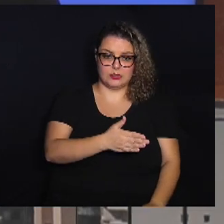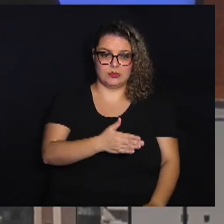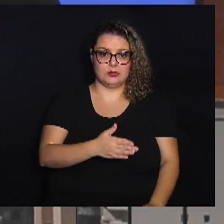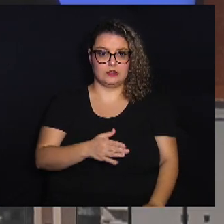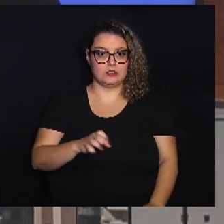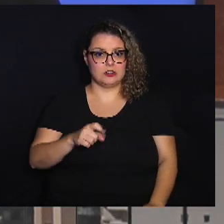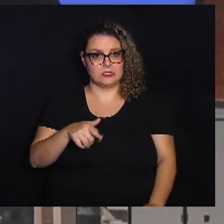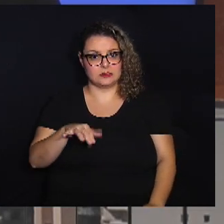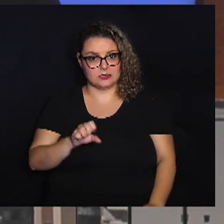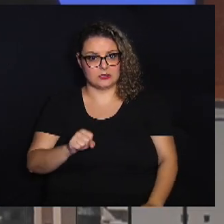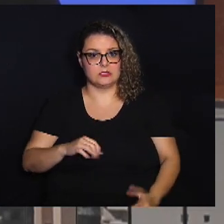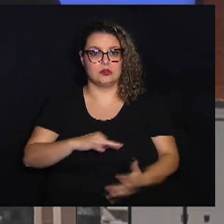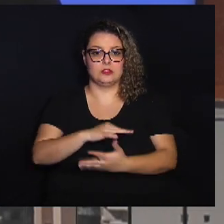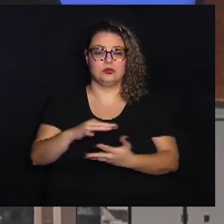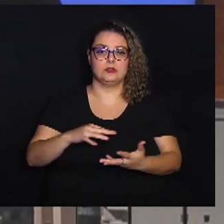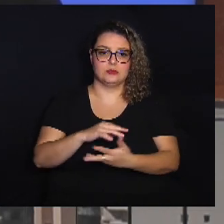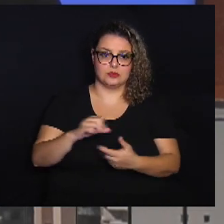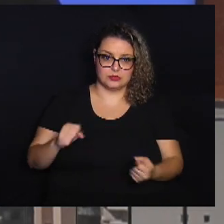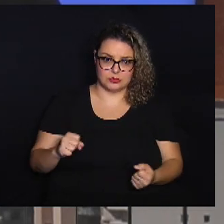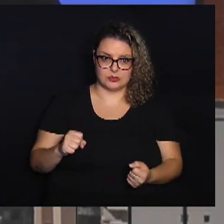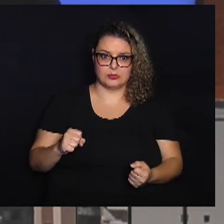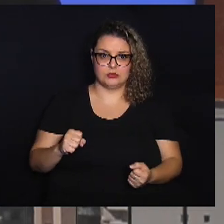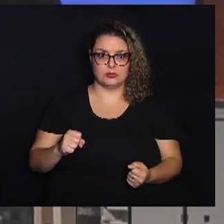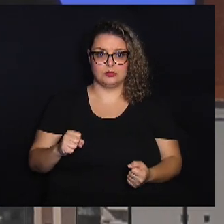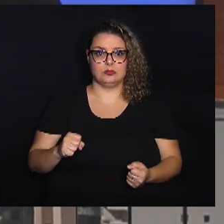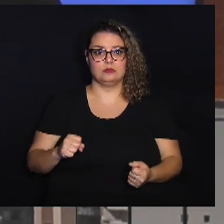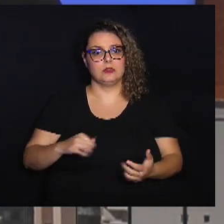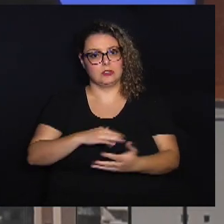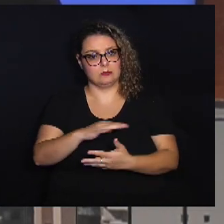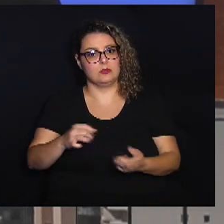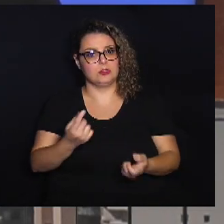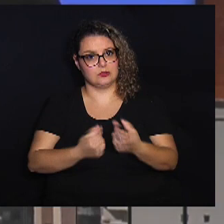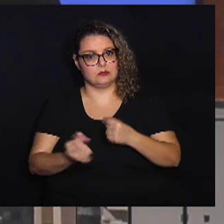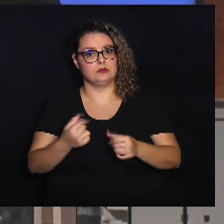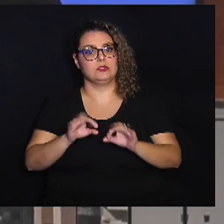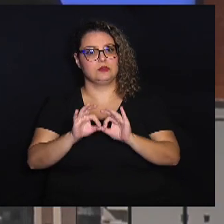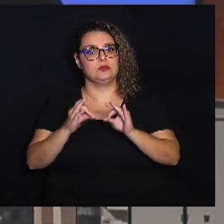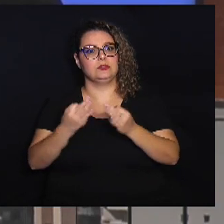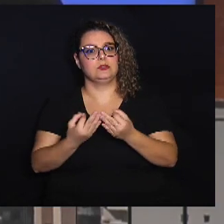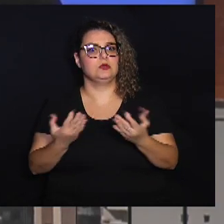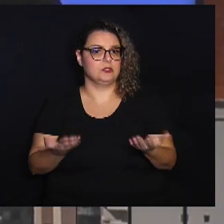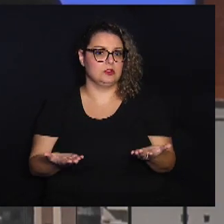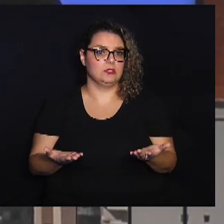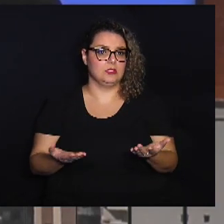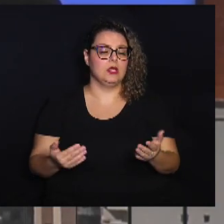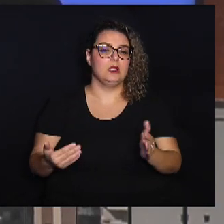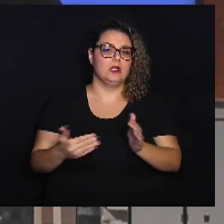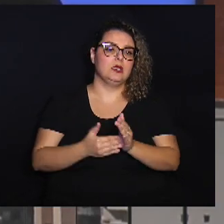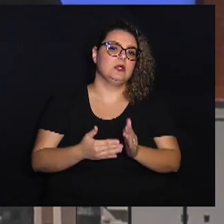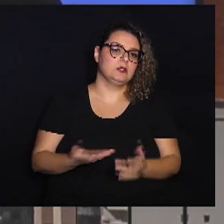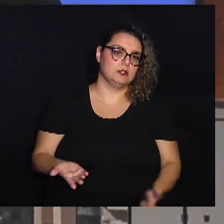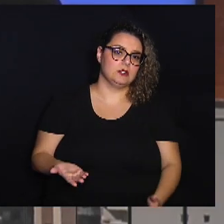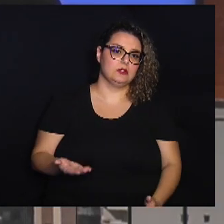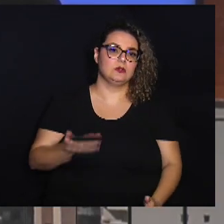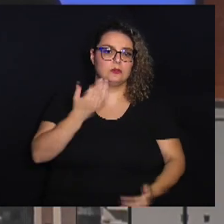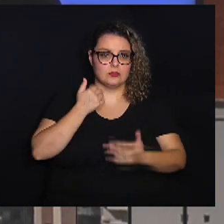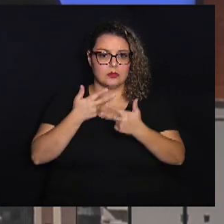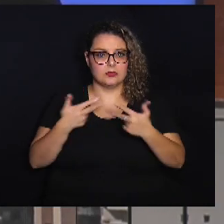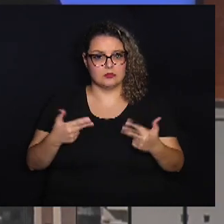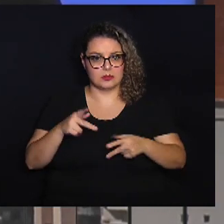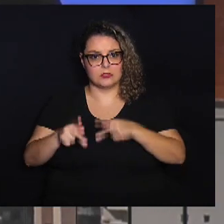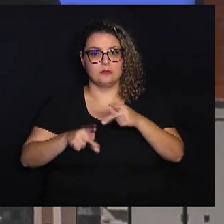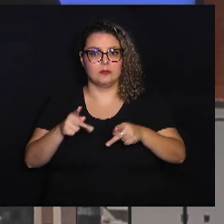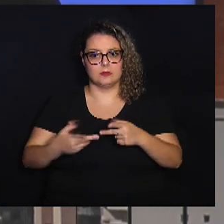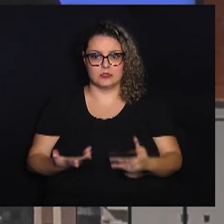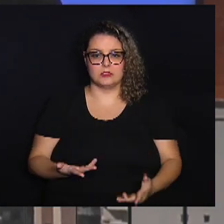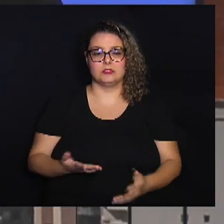com sustentabilidade para sustentação econômica das famílias, enfim, e até mesmo do abastecimento alimentar da população.